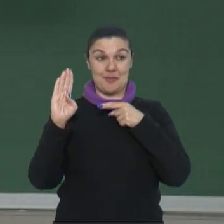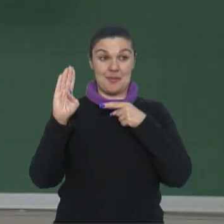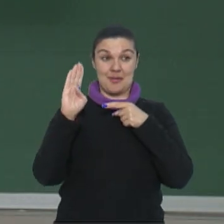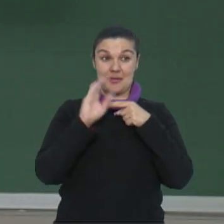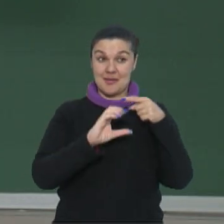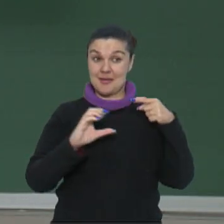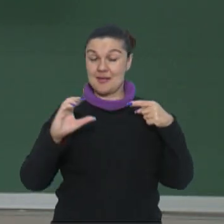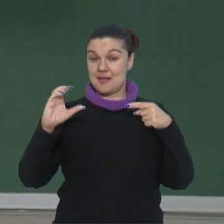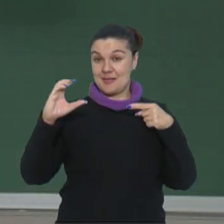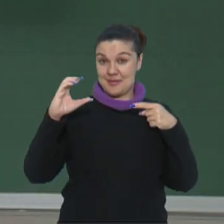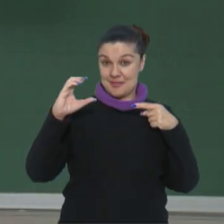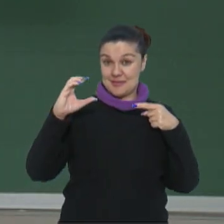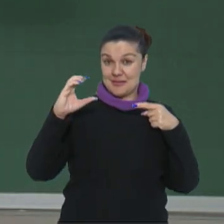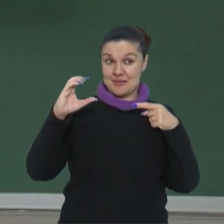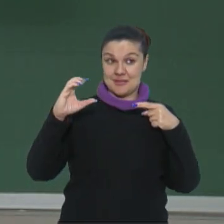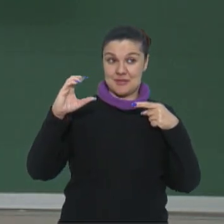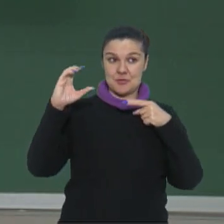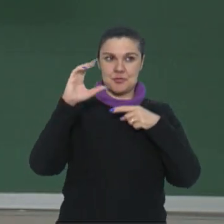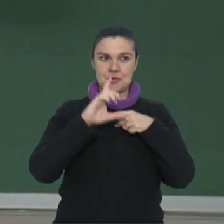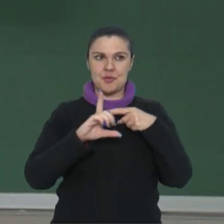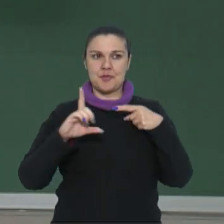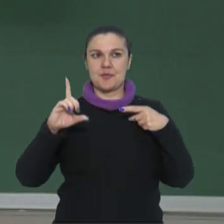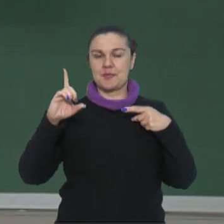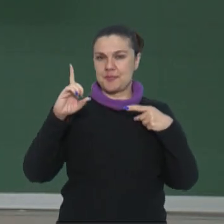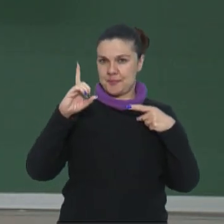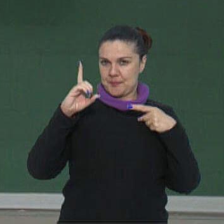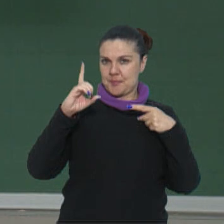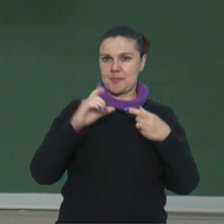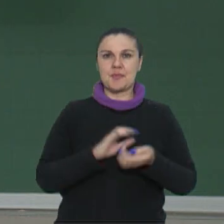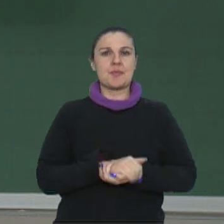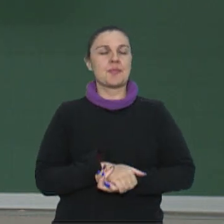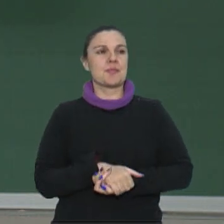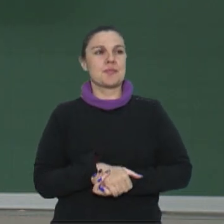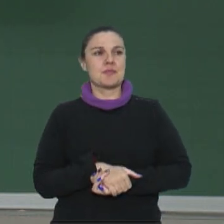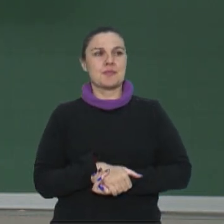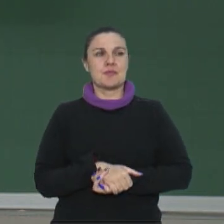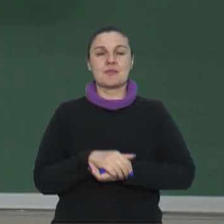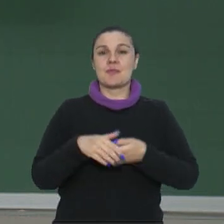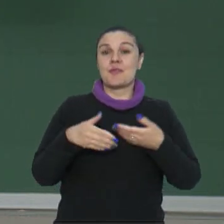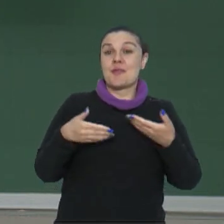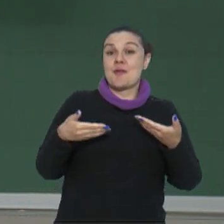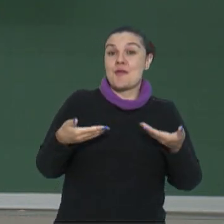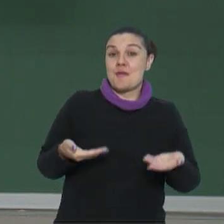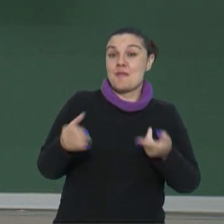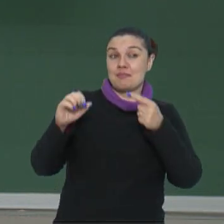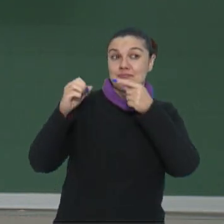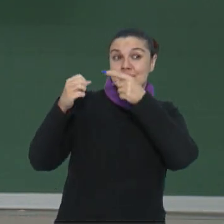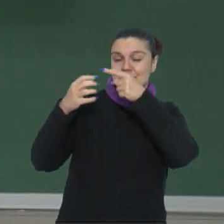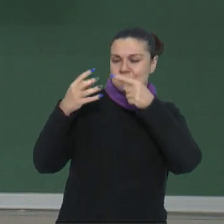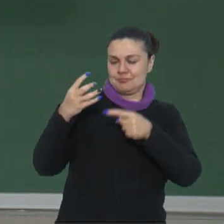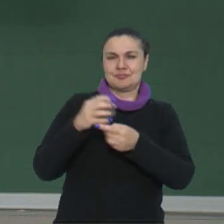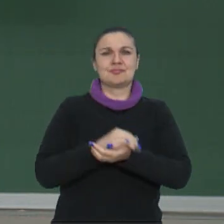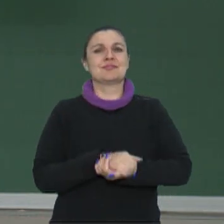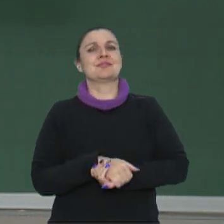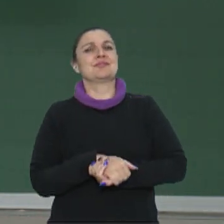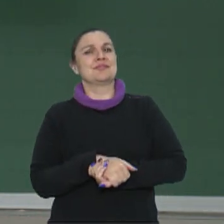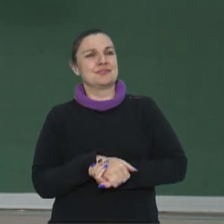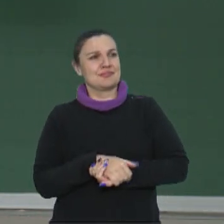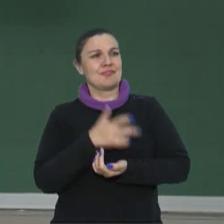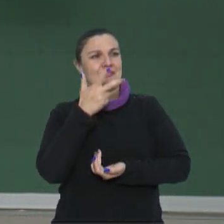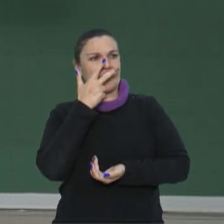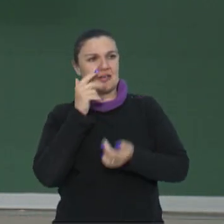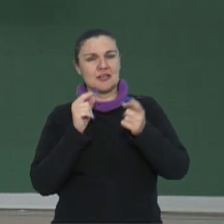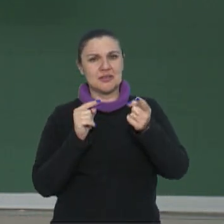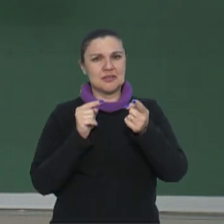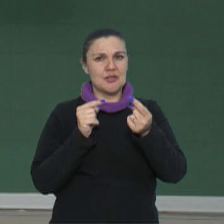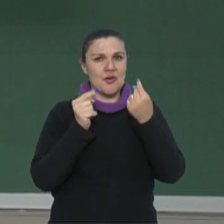livres? Letra C, escravizados? Ou letra D, estrangeiros comerciantes? Ah, você me bote essa.